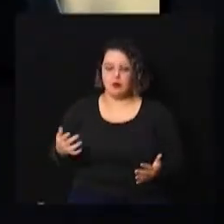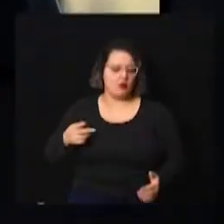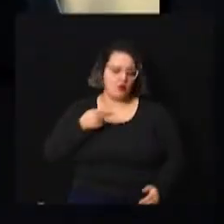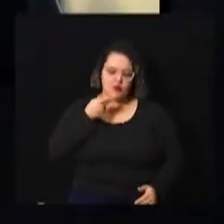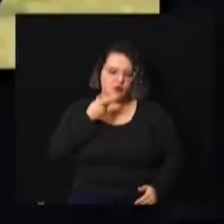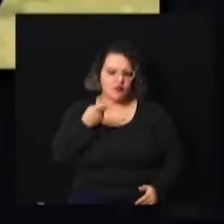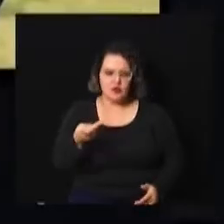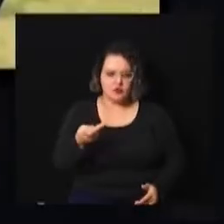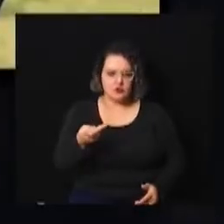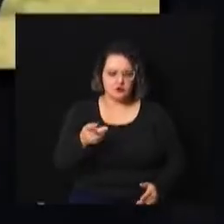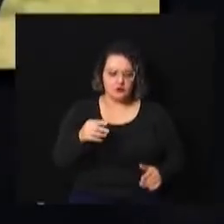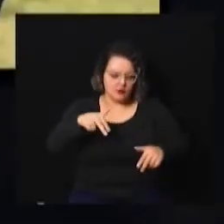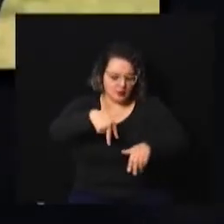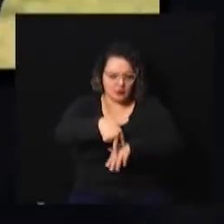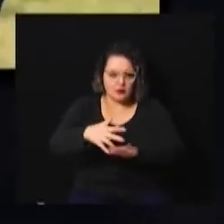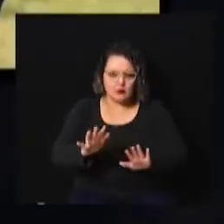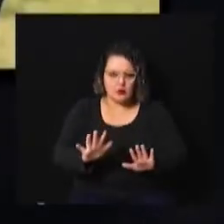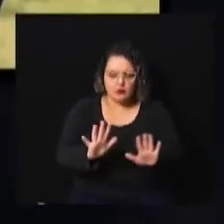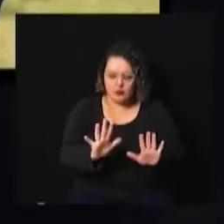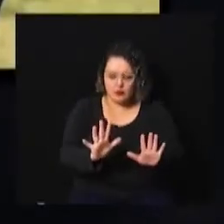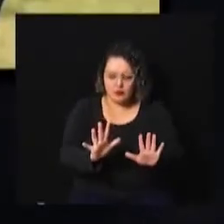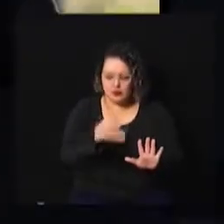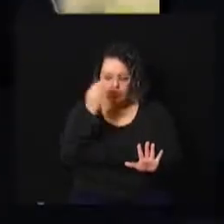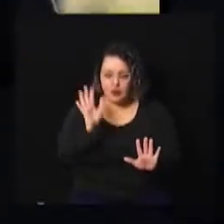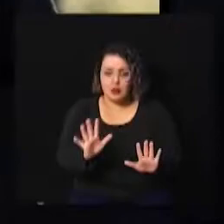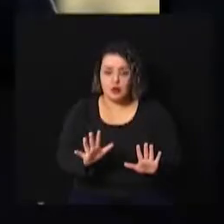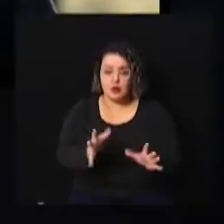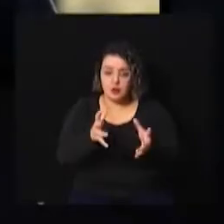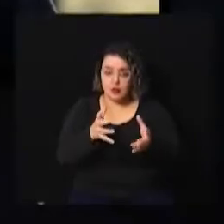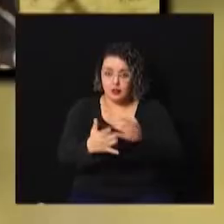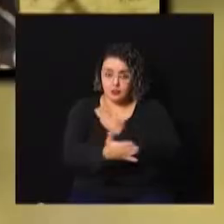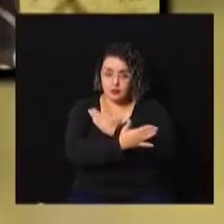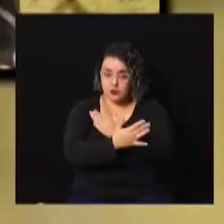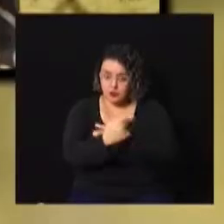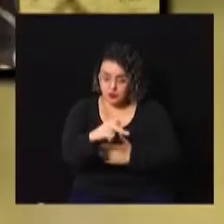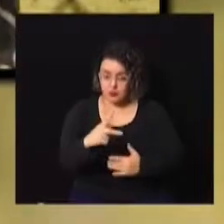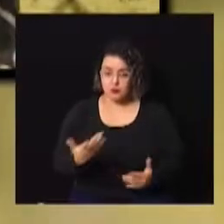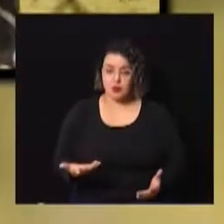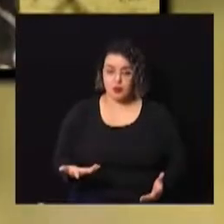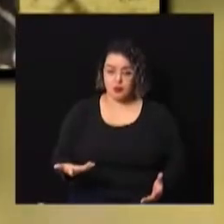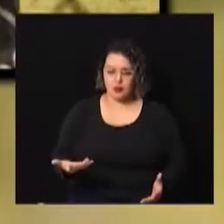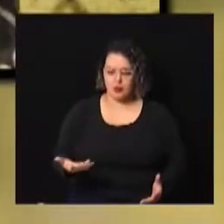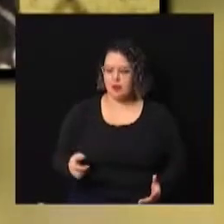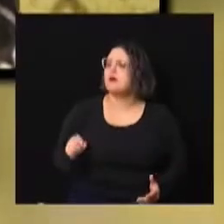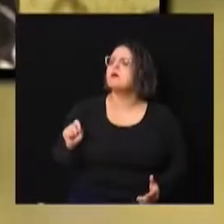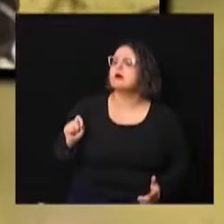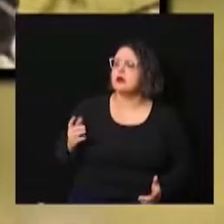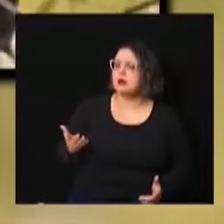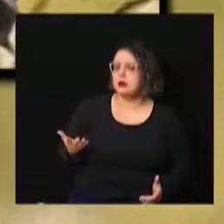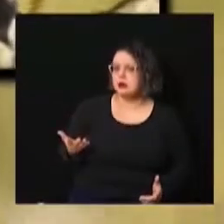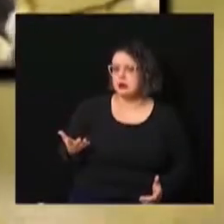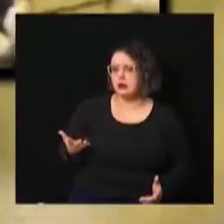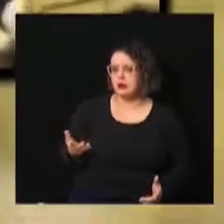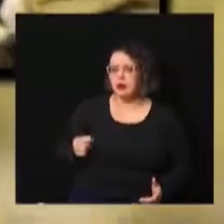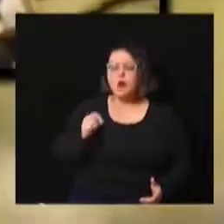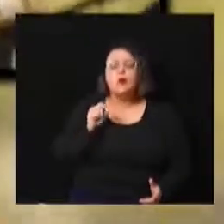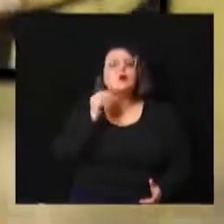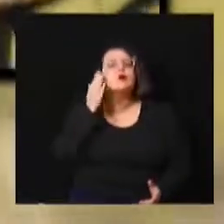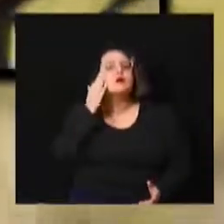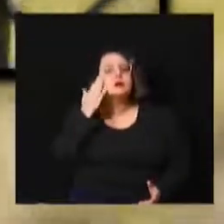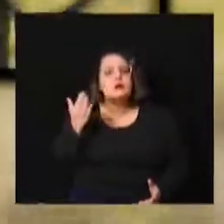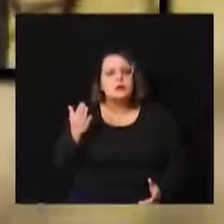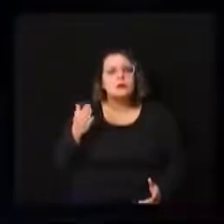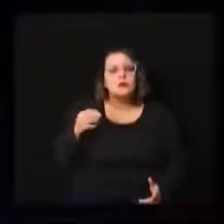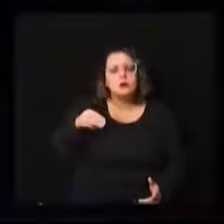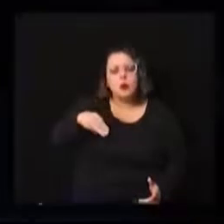falar sobre Westview. Então para que você está aqui? Queremos sua ajuda. Com o quê? O que você sabe